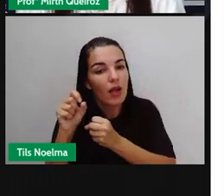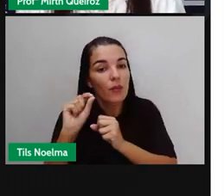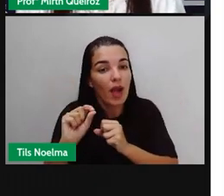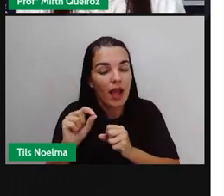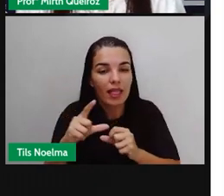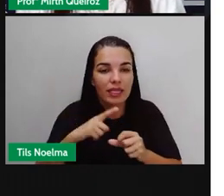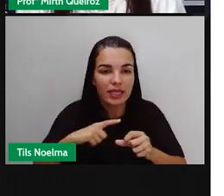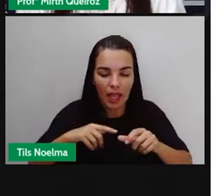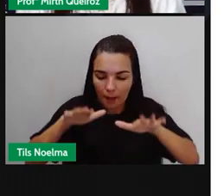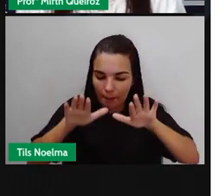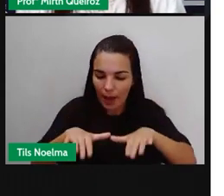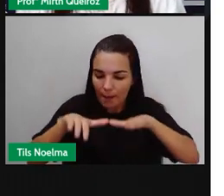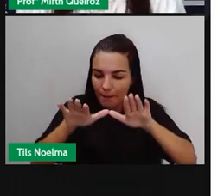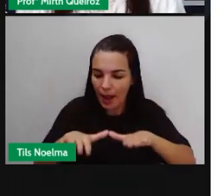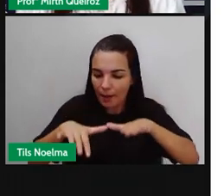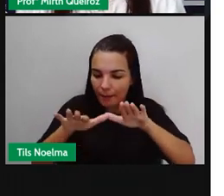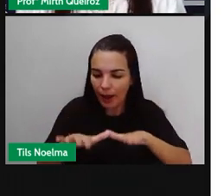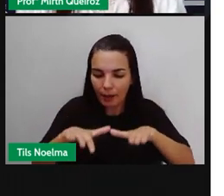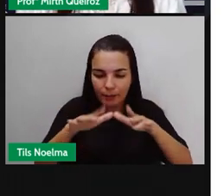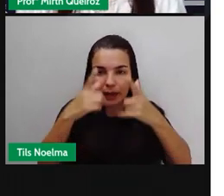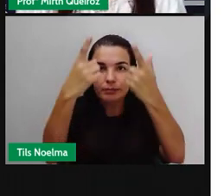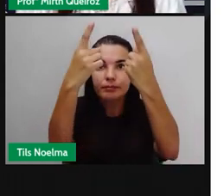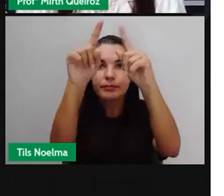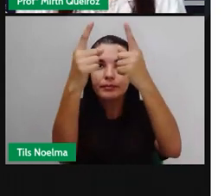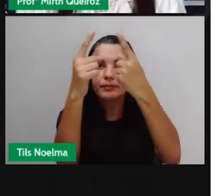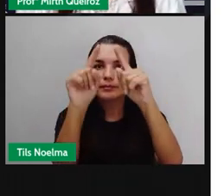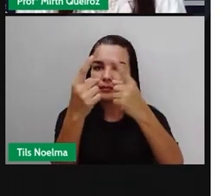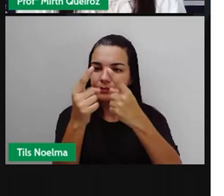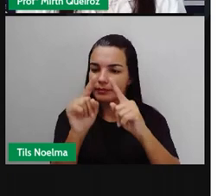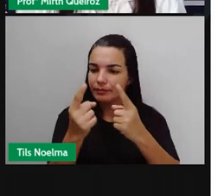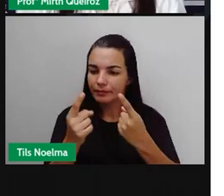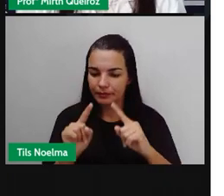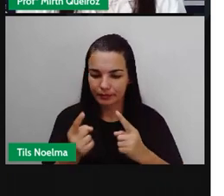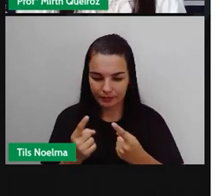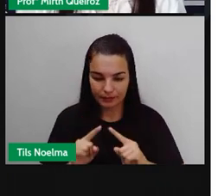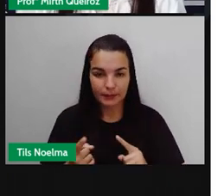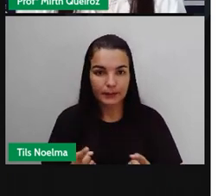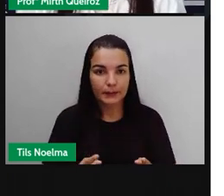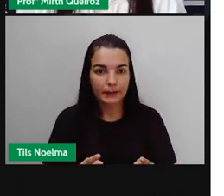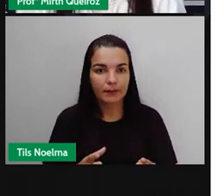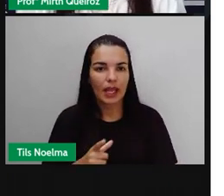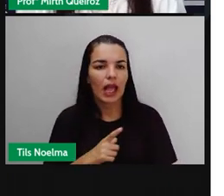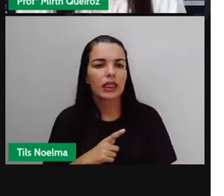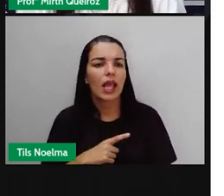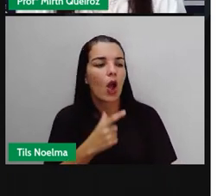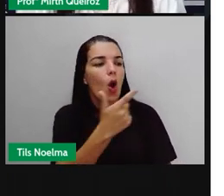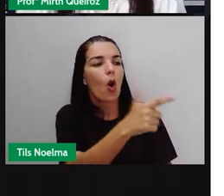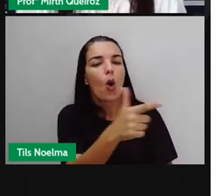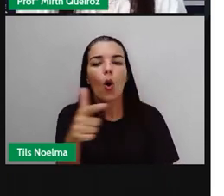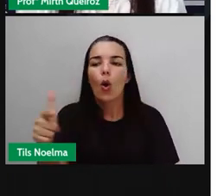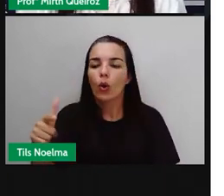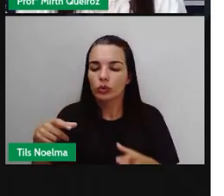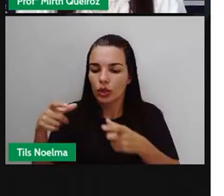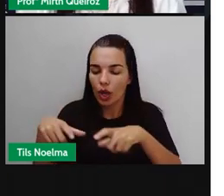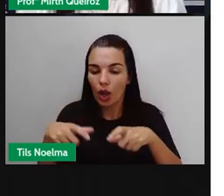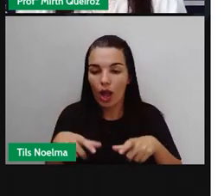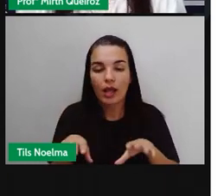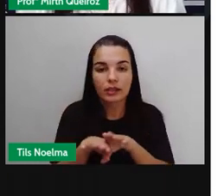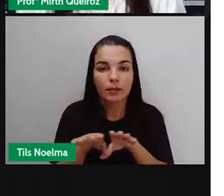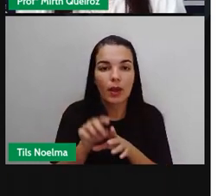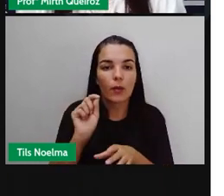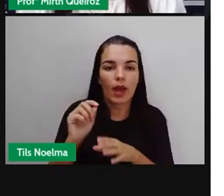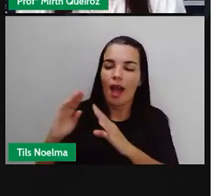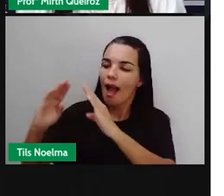né? Como eram esses locais? Porque apareceram outros locais também, que seria a própria casa que ela fez,